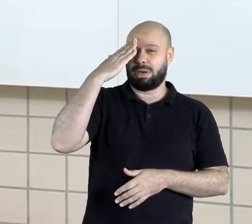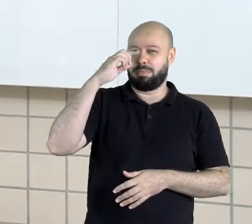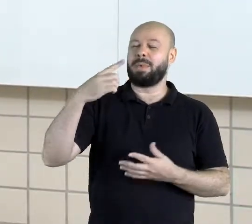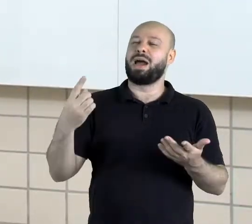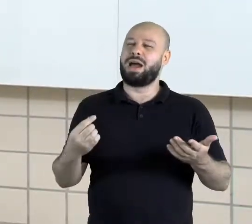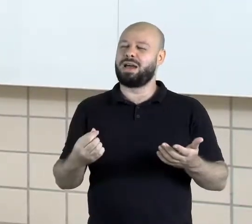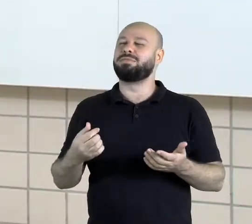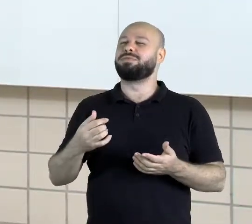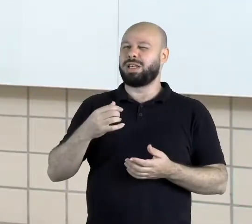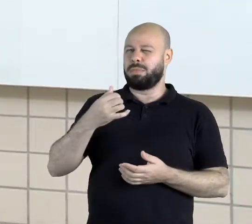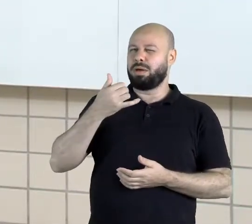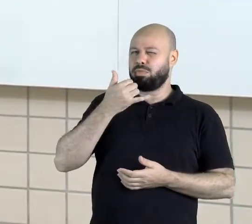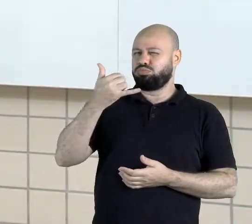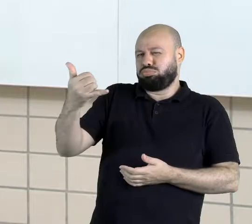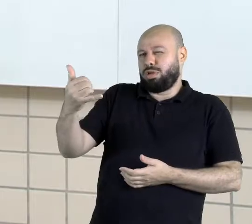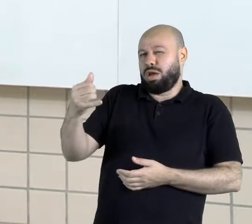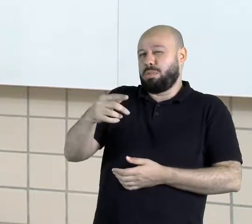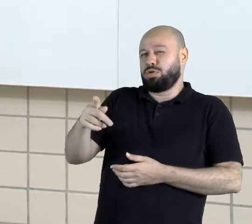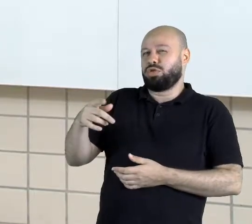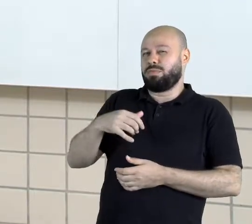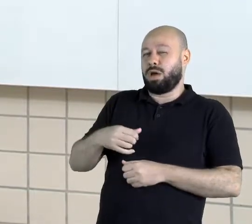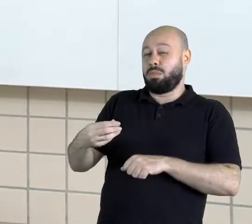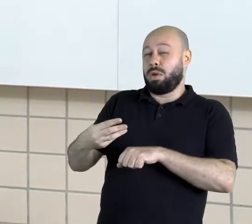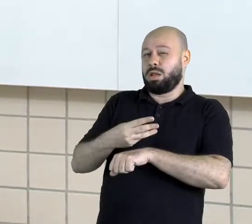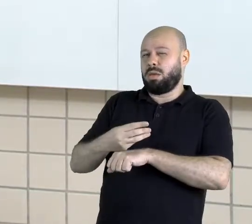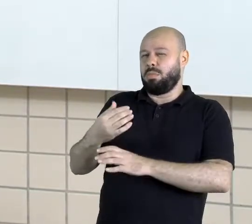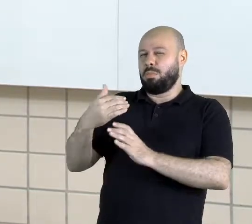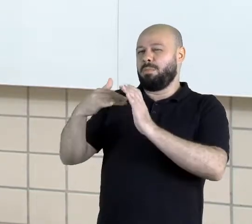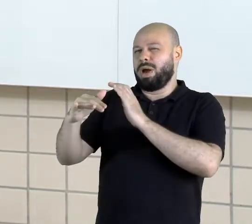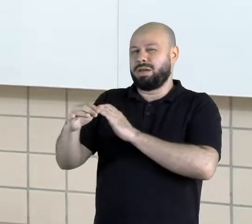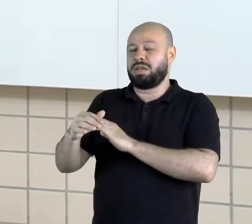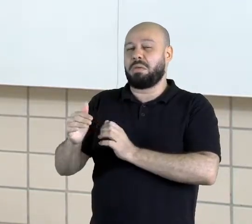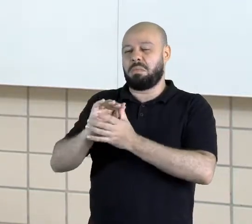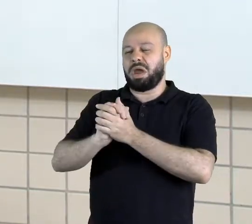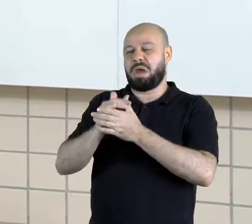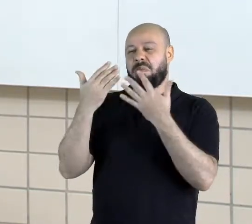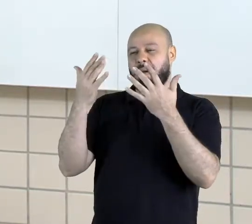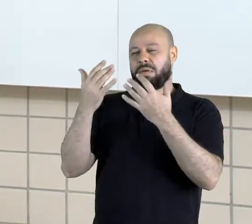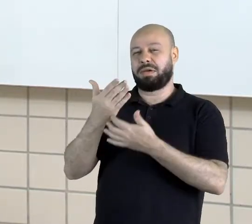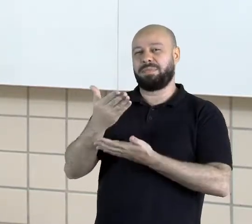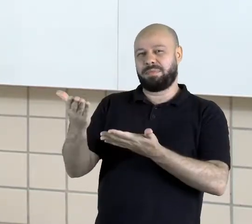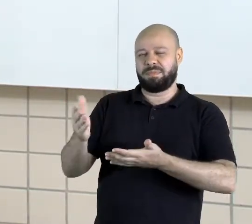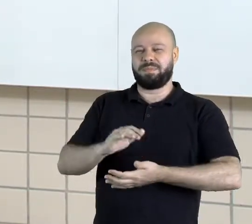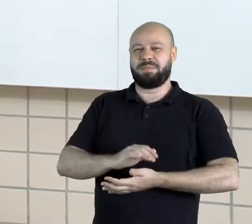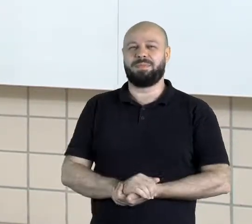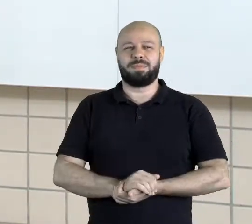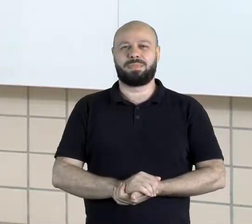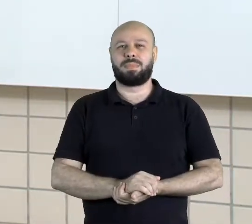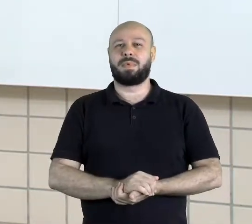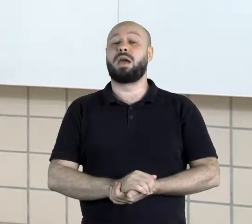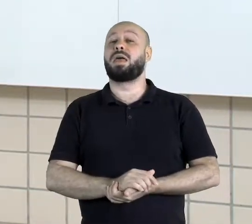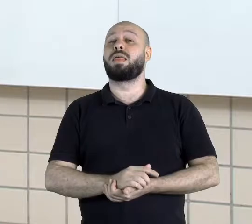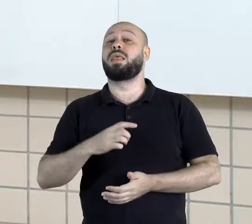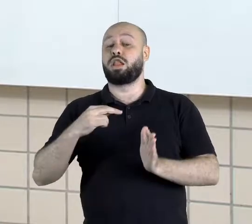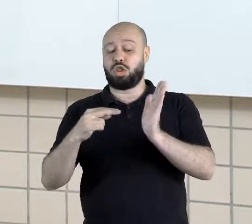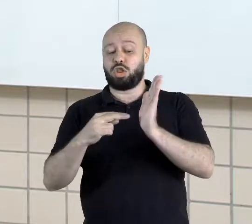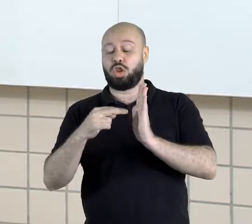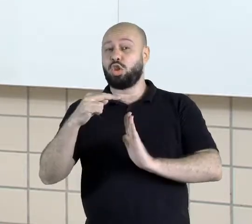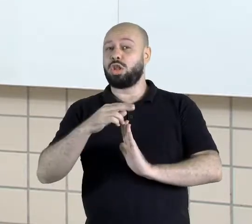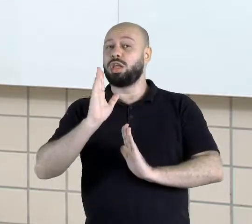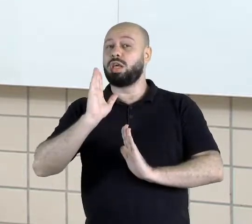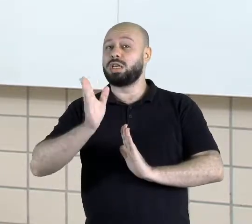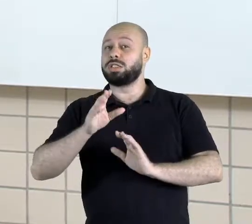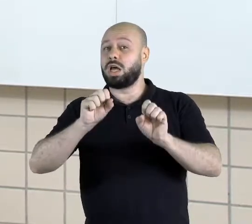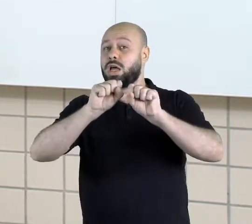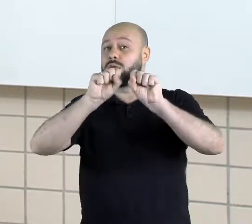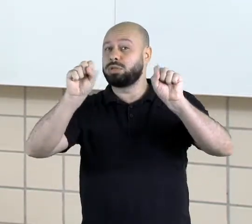dar uma ligadinha para o seu professor, mandar um WhatsApp parabenizando ele, né? E mais, as nossas notas já estão lançadas